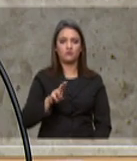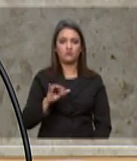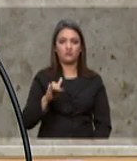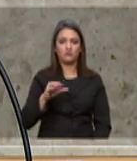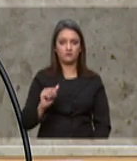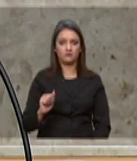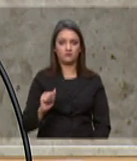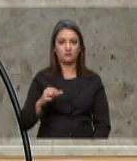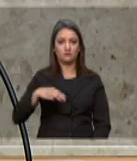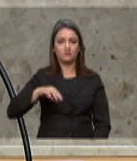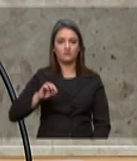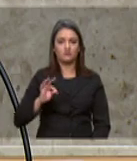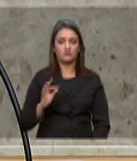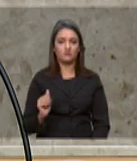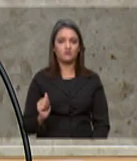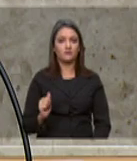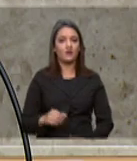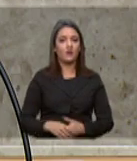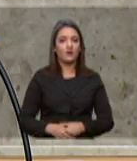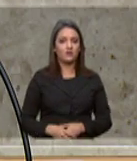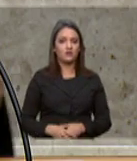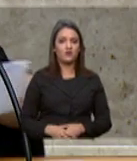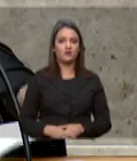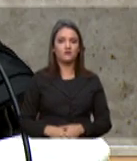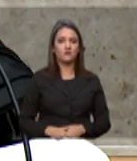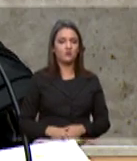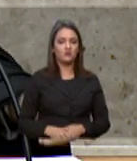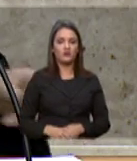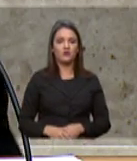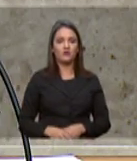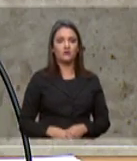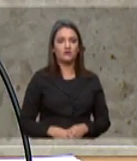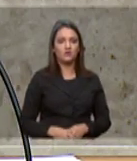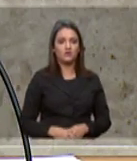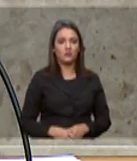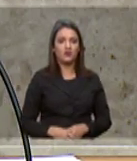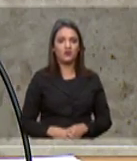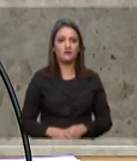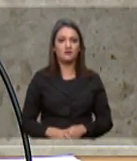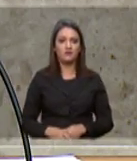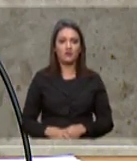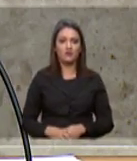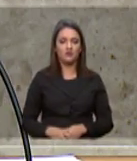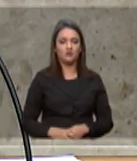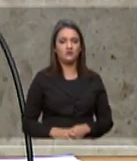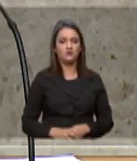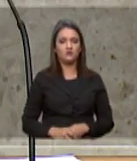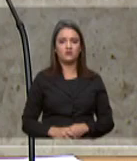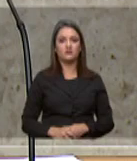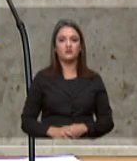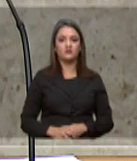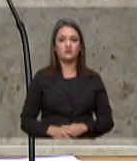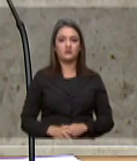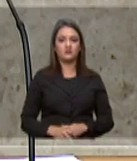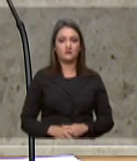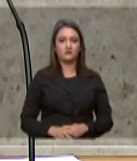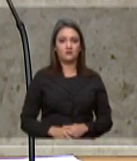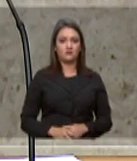julga ações que tratam de supostas ações e omissões da União e da Presidência da República na prevenção ao desmatamento na